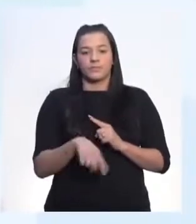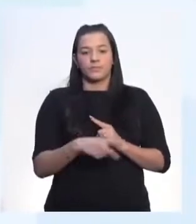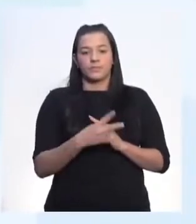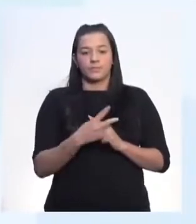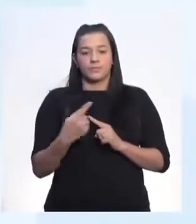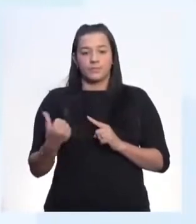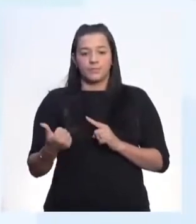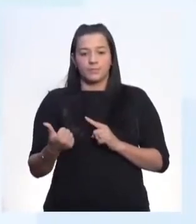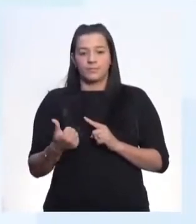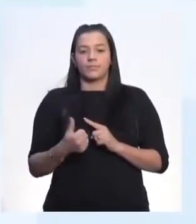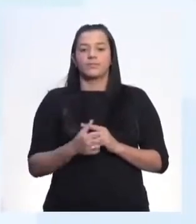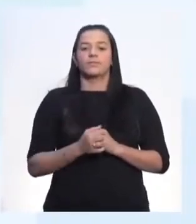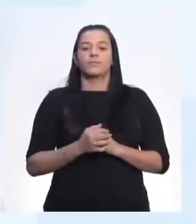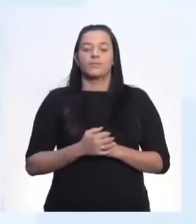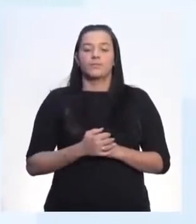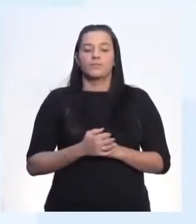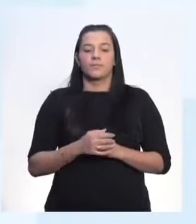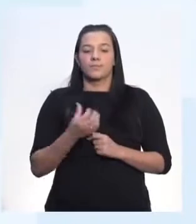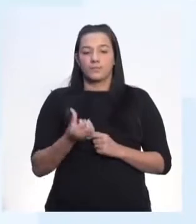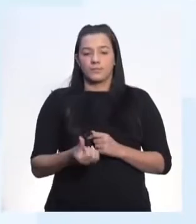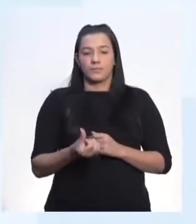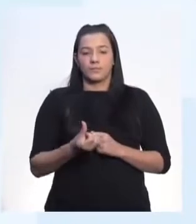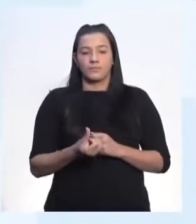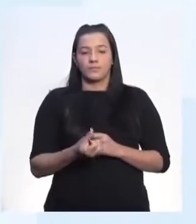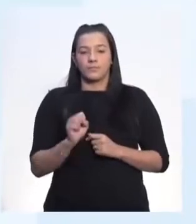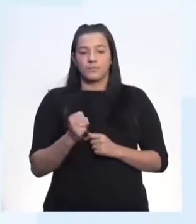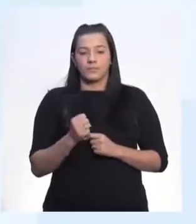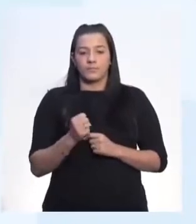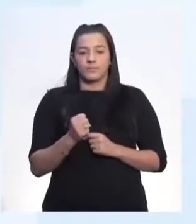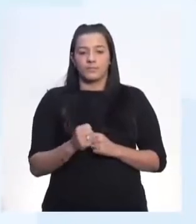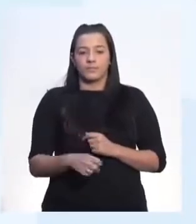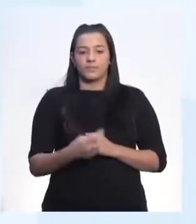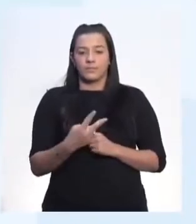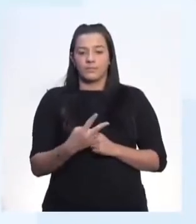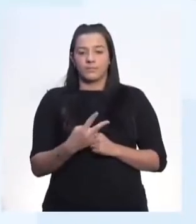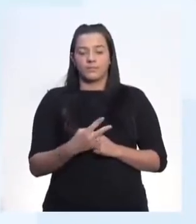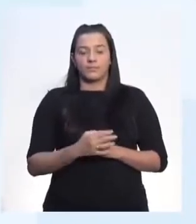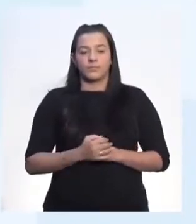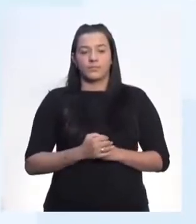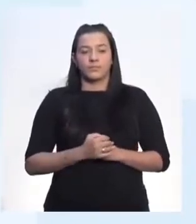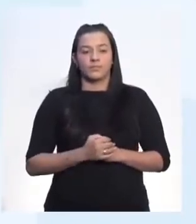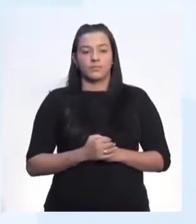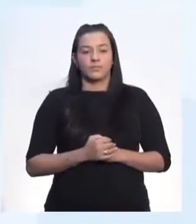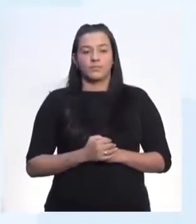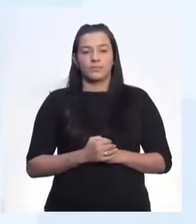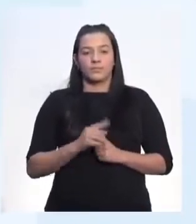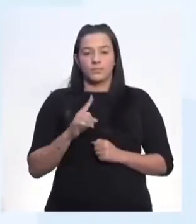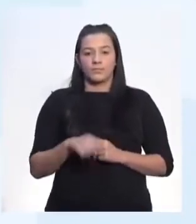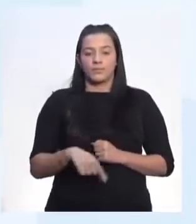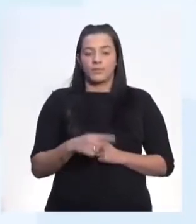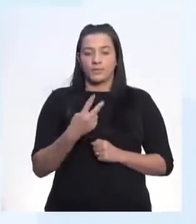vezes 2, 2. 6, 8, 2. Então, aqui eu vou ter